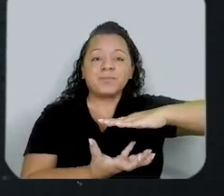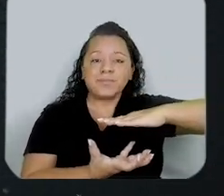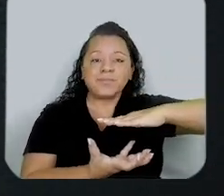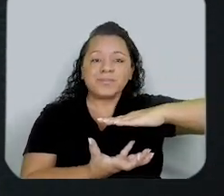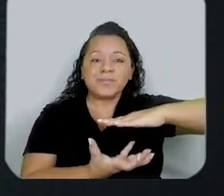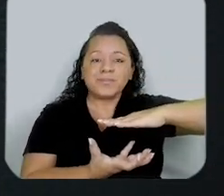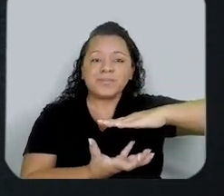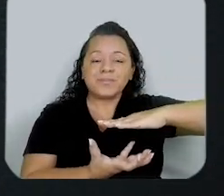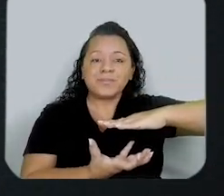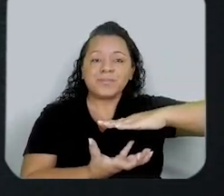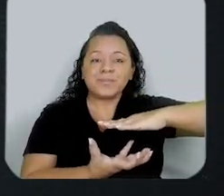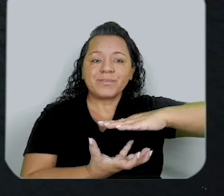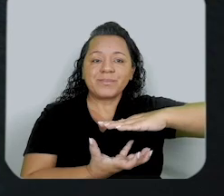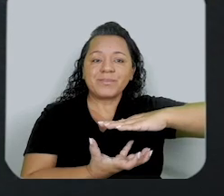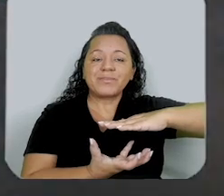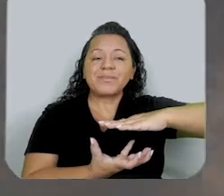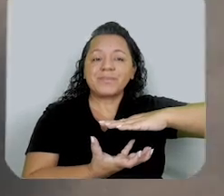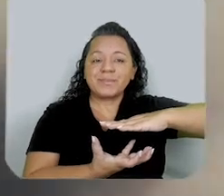inferior.